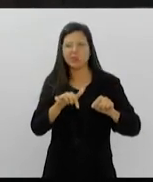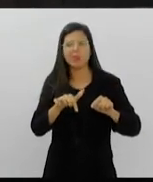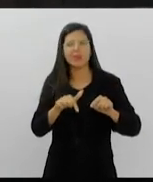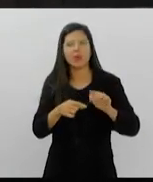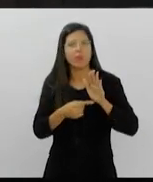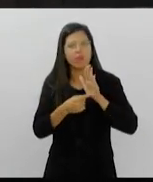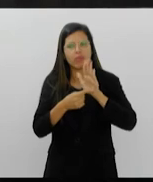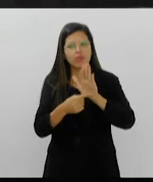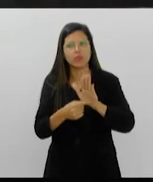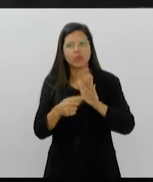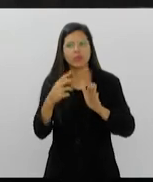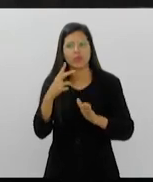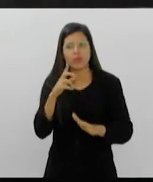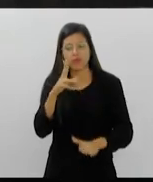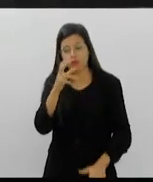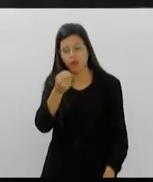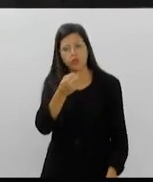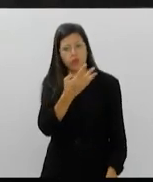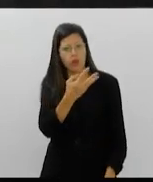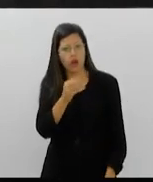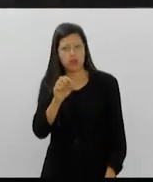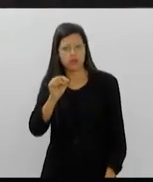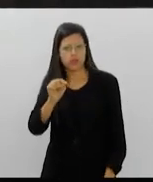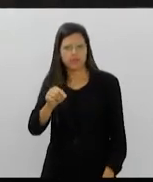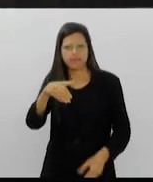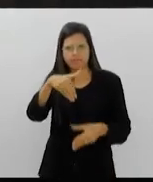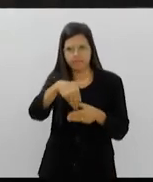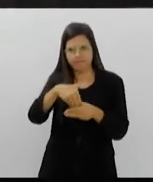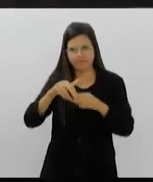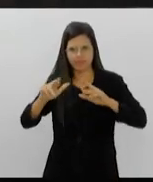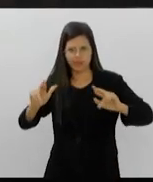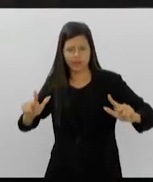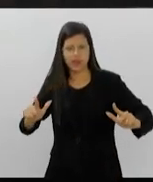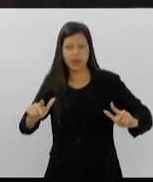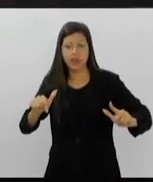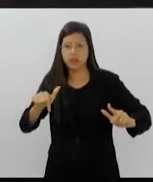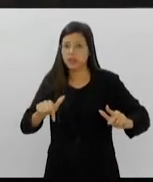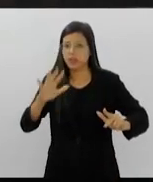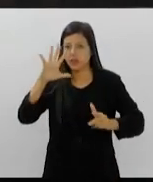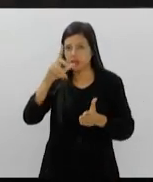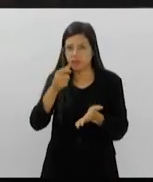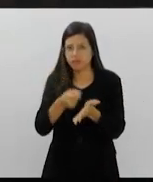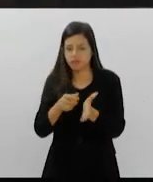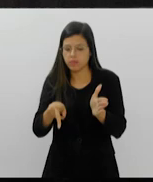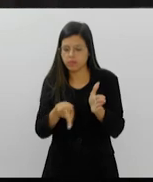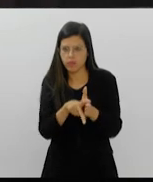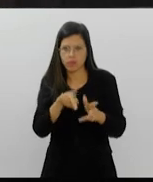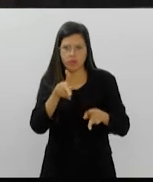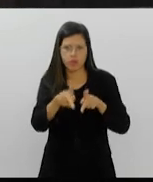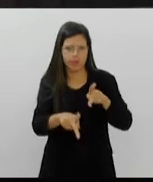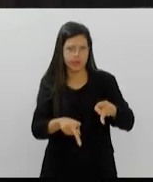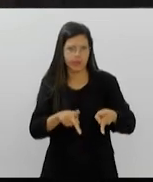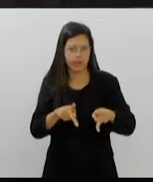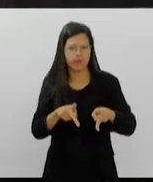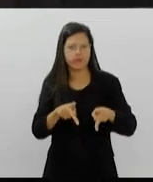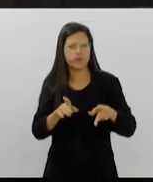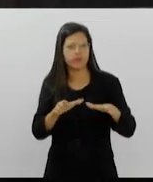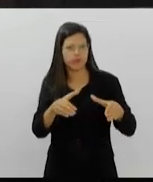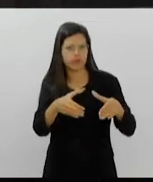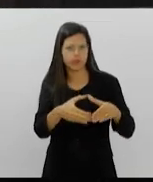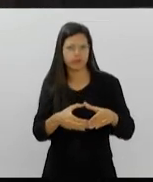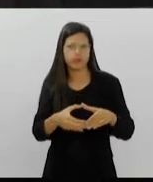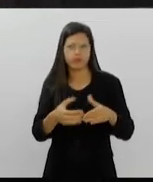Foram 40 mil votos de diferença e vai prevalecer a decisão do povo. Eu quero mais uma vez